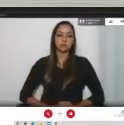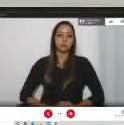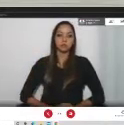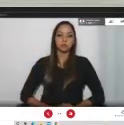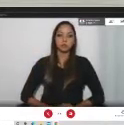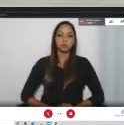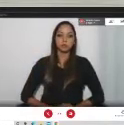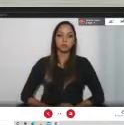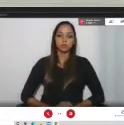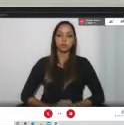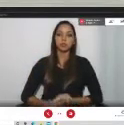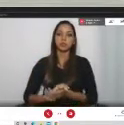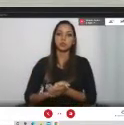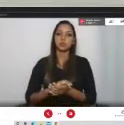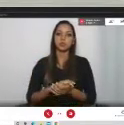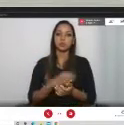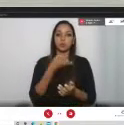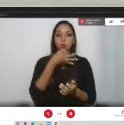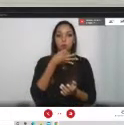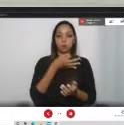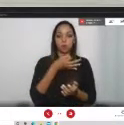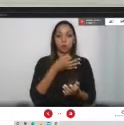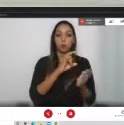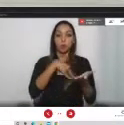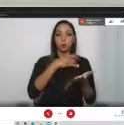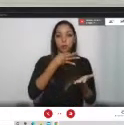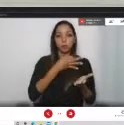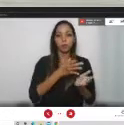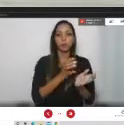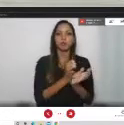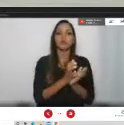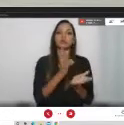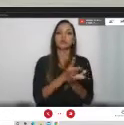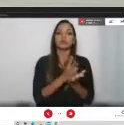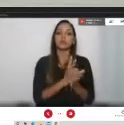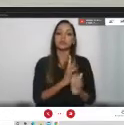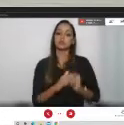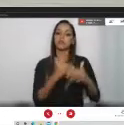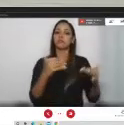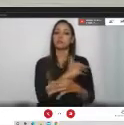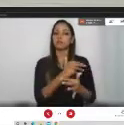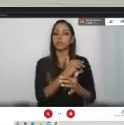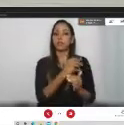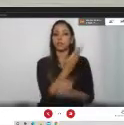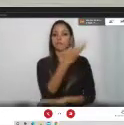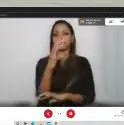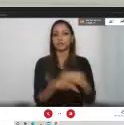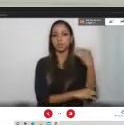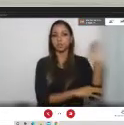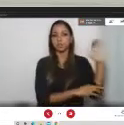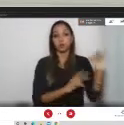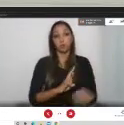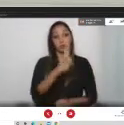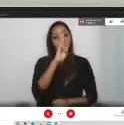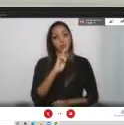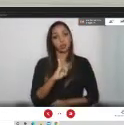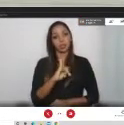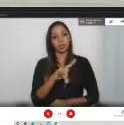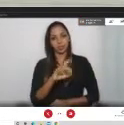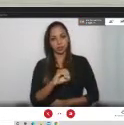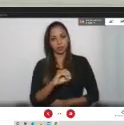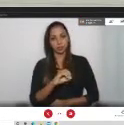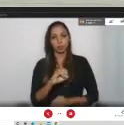Parecer da Comissão Permanente de Desenvolvimento Urbano e Meio Ambiente. Relator Ítalo de Brito Siqueira. Projeto